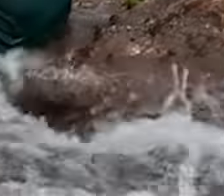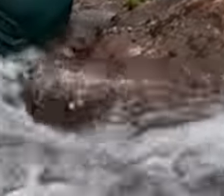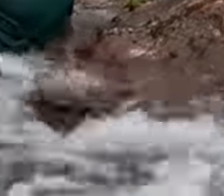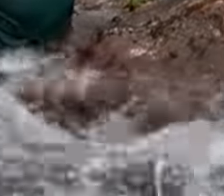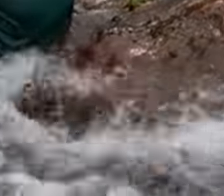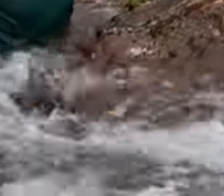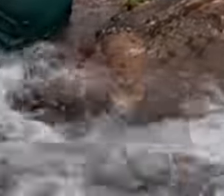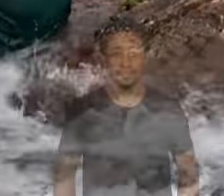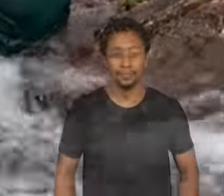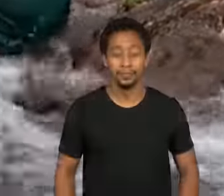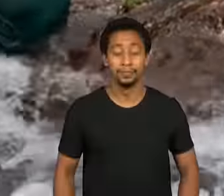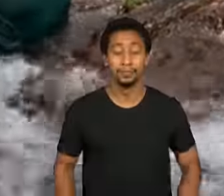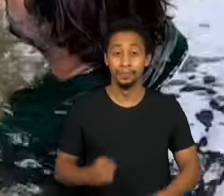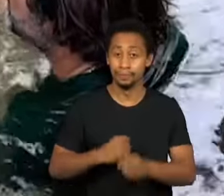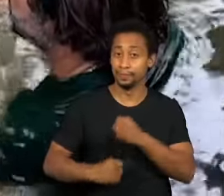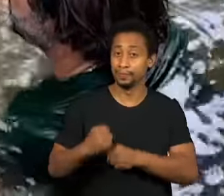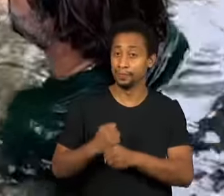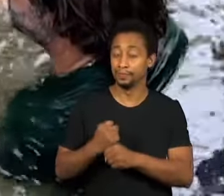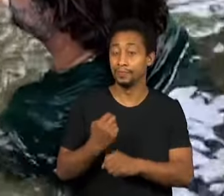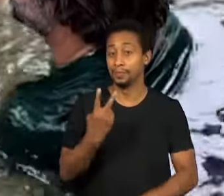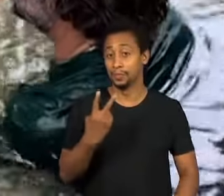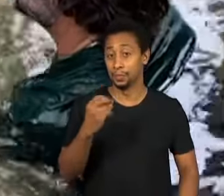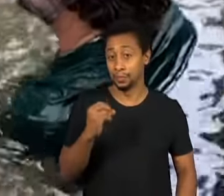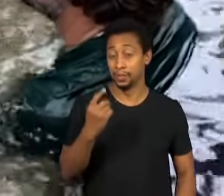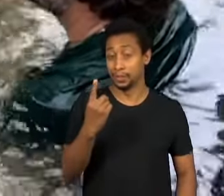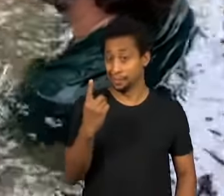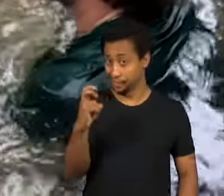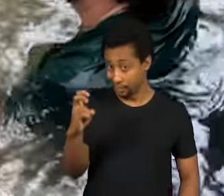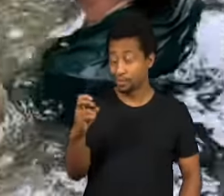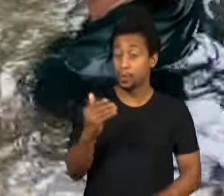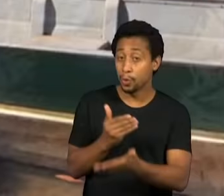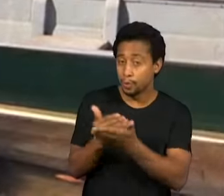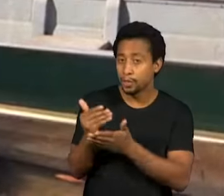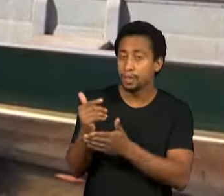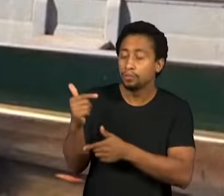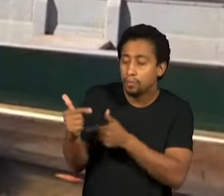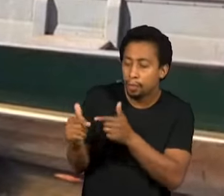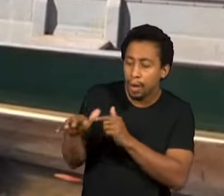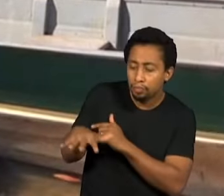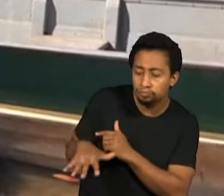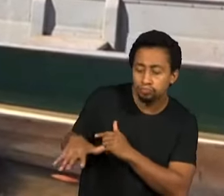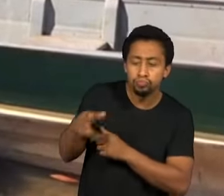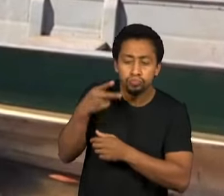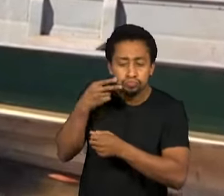Em 2015, comecei um trabalho autoral e documental sobre os índios brasileiros.